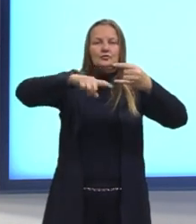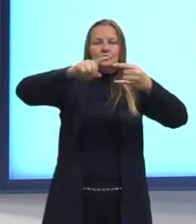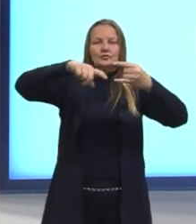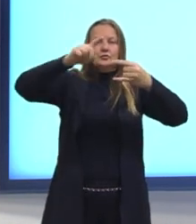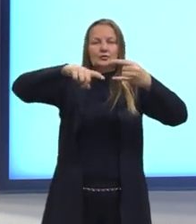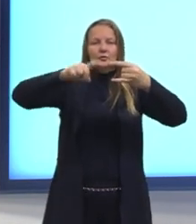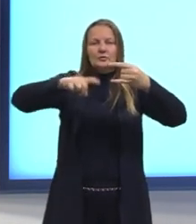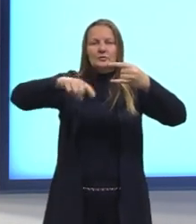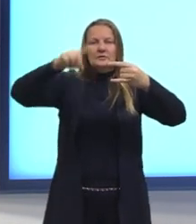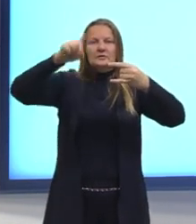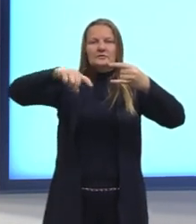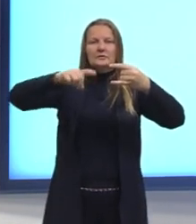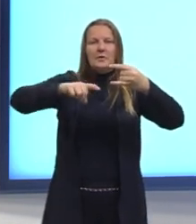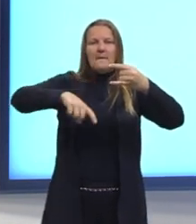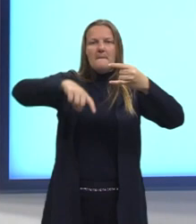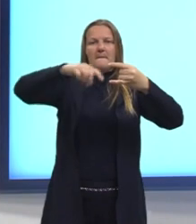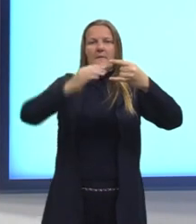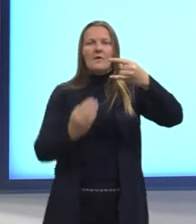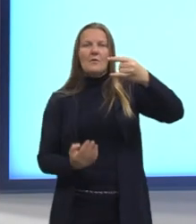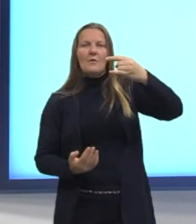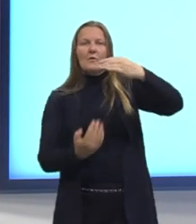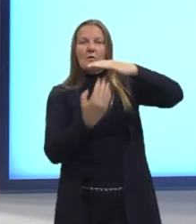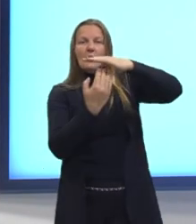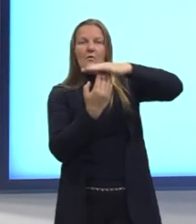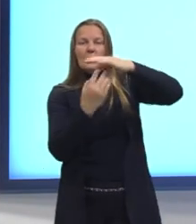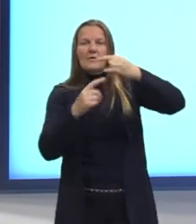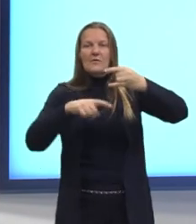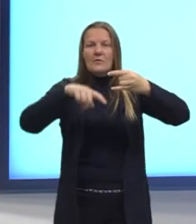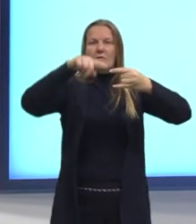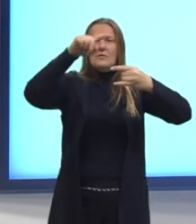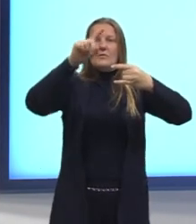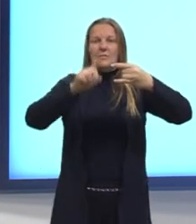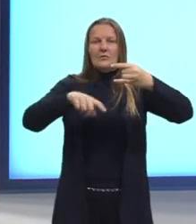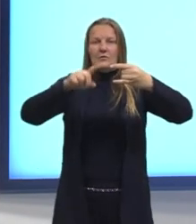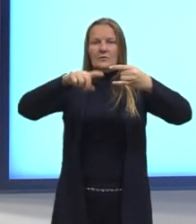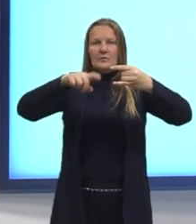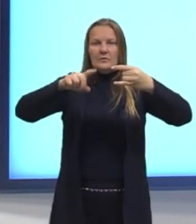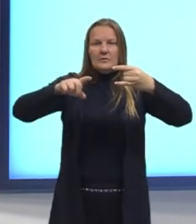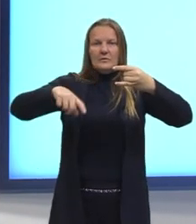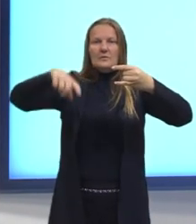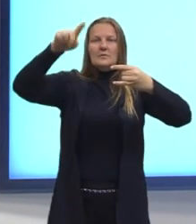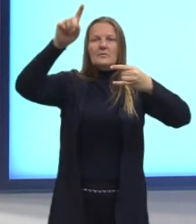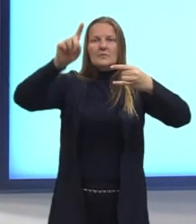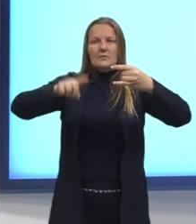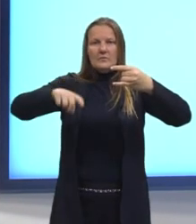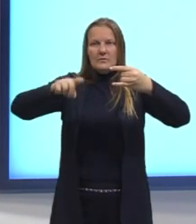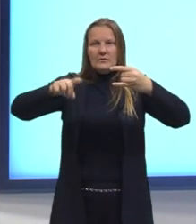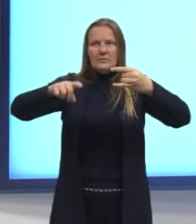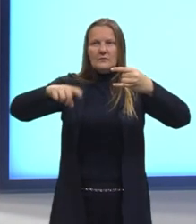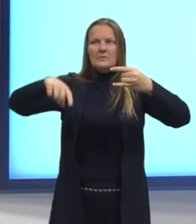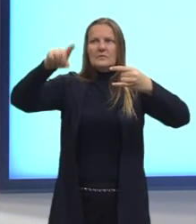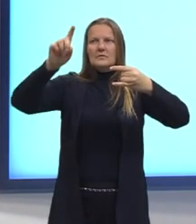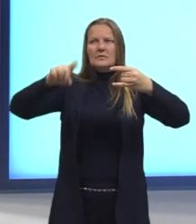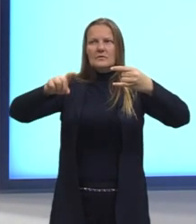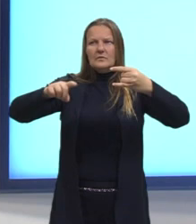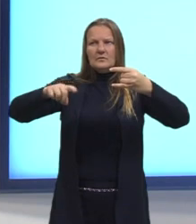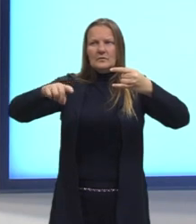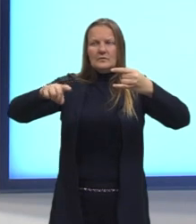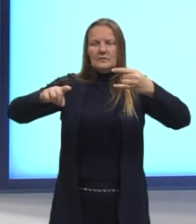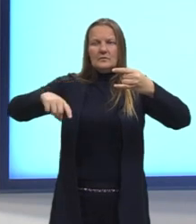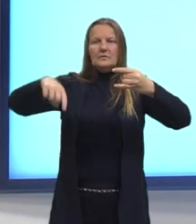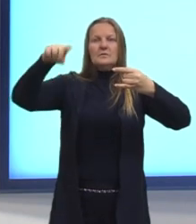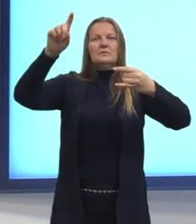Em alguns momentos a gente vai ter amplitudes mais altas tá no caso Inicial Depois a gente vai ter amplitudes mais baixas